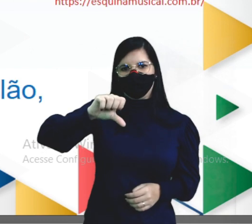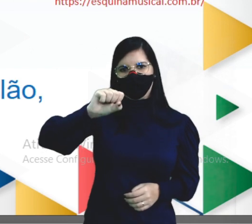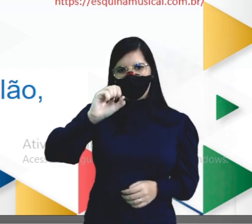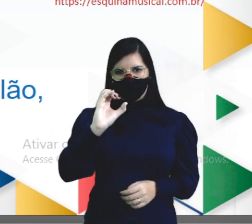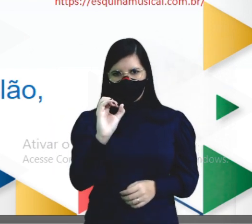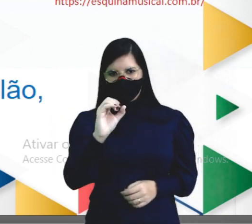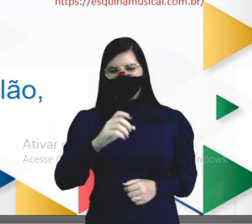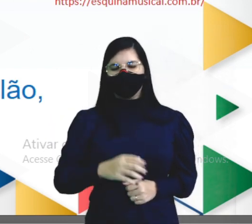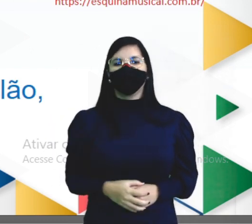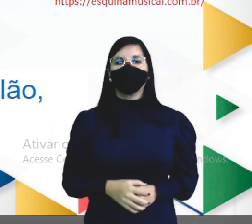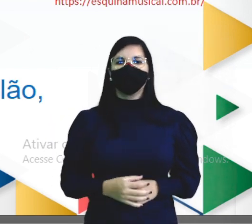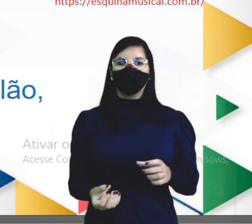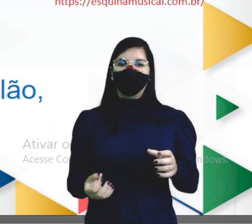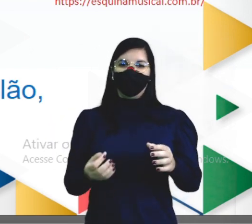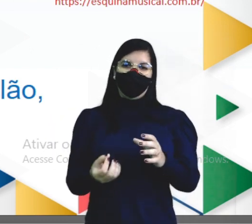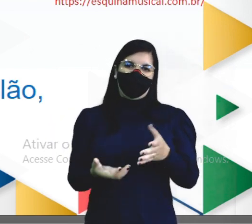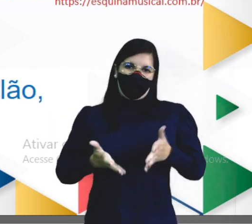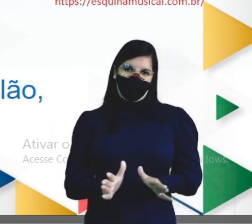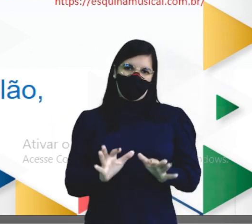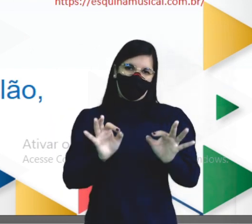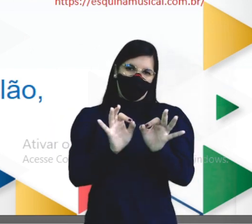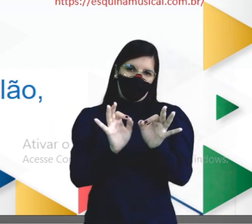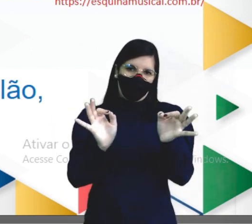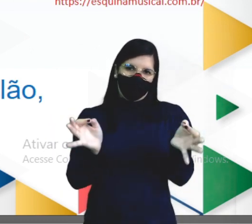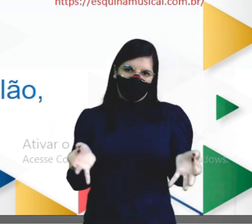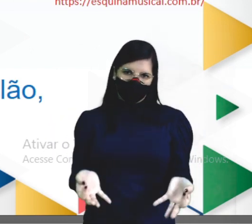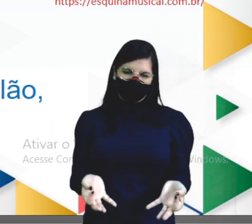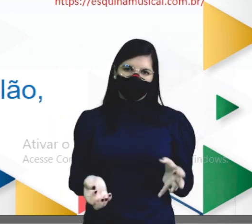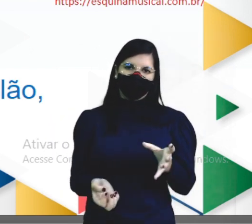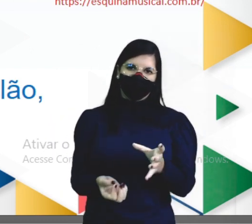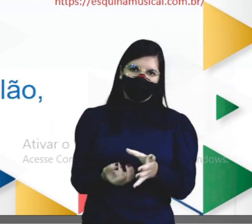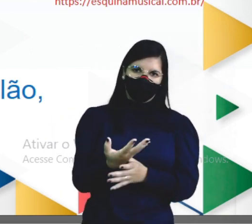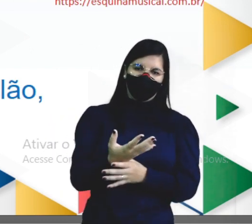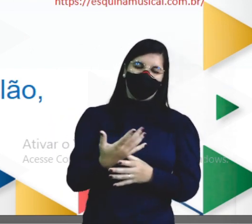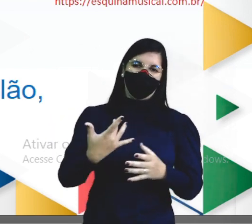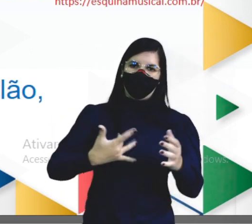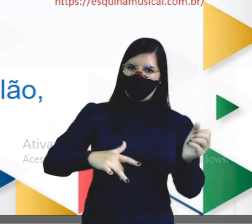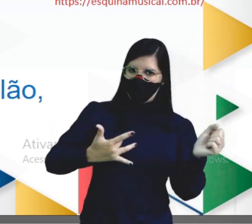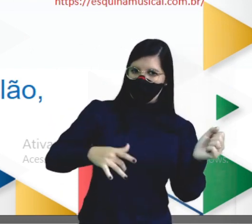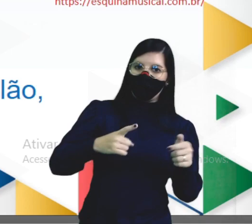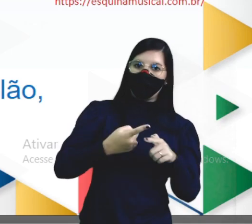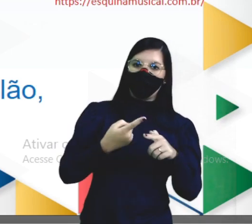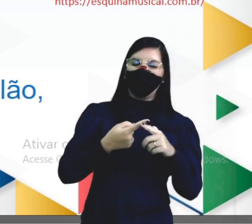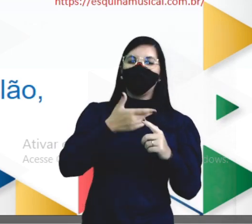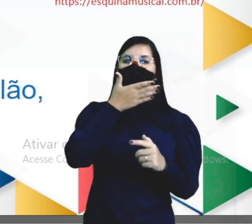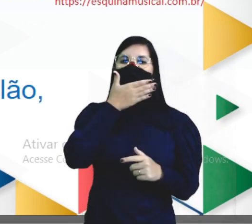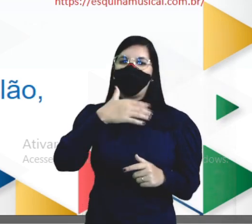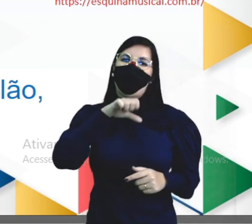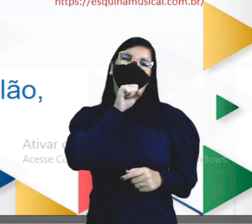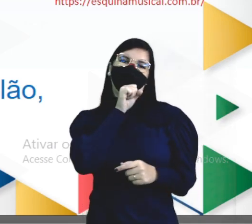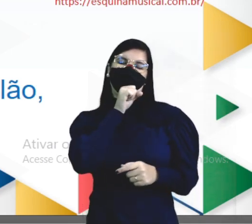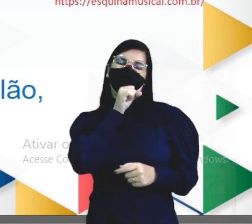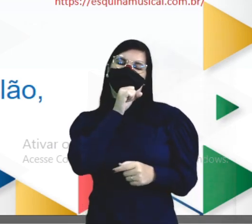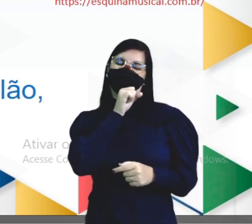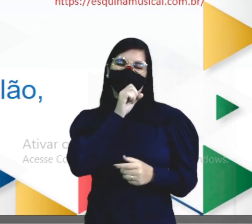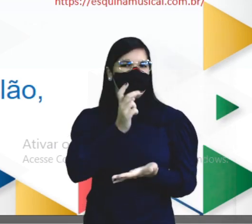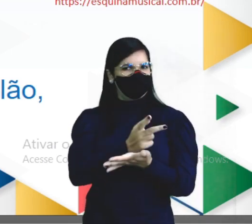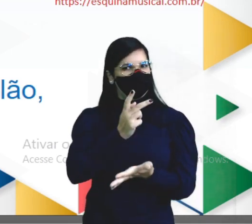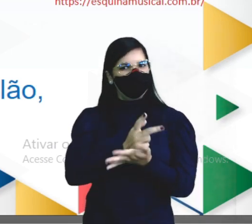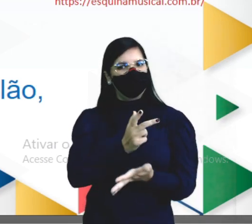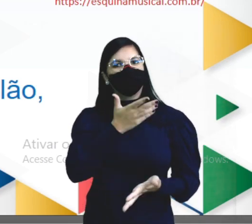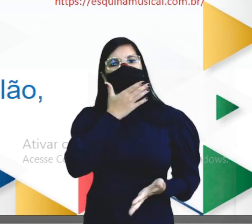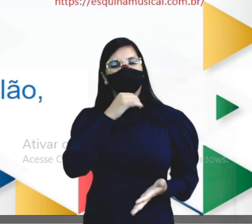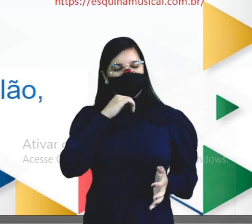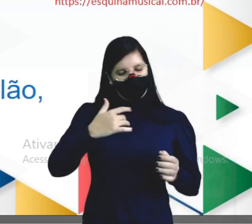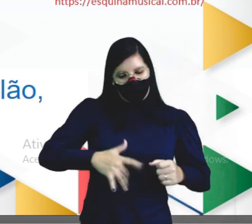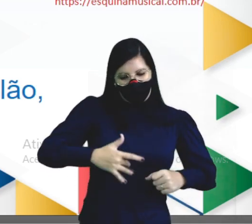1980. De origem humilde, se criou ao som do violão, porque seu pai também era músico. Né? Então, assim, já nasceu com um